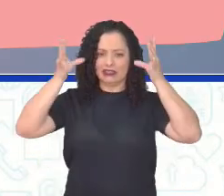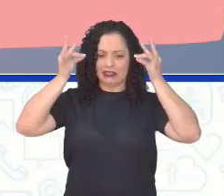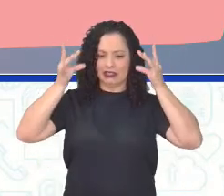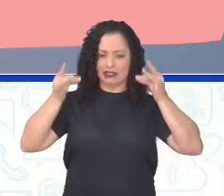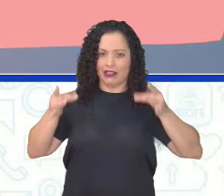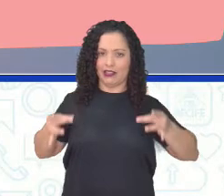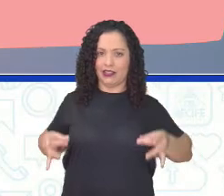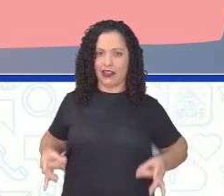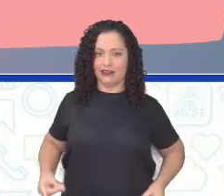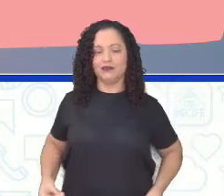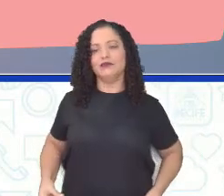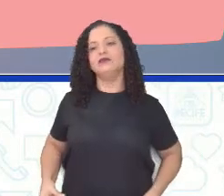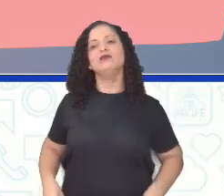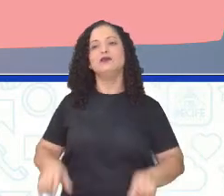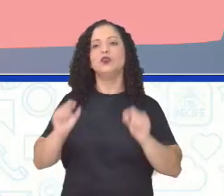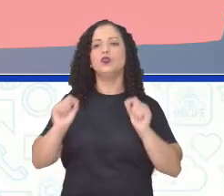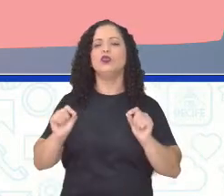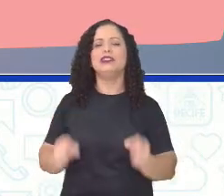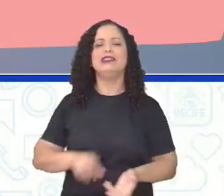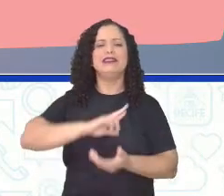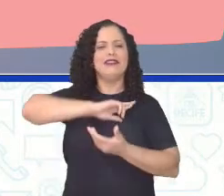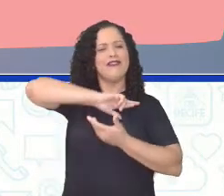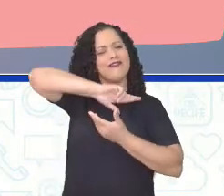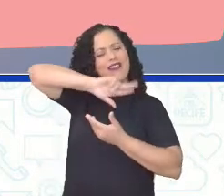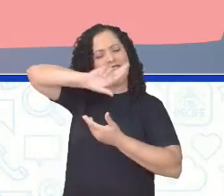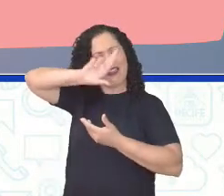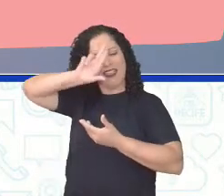aí que existe, né, uma infinidade aí